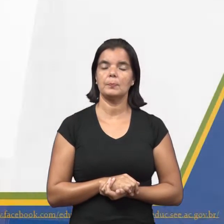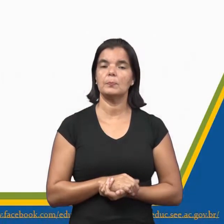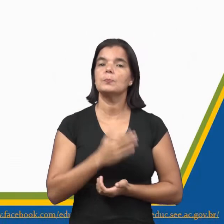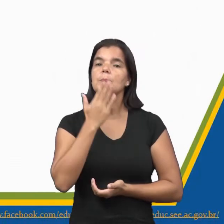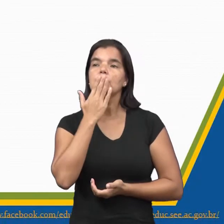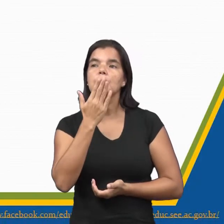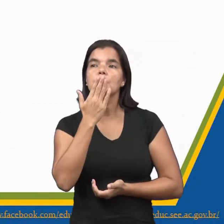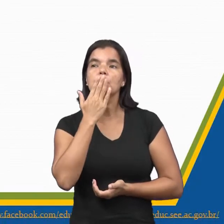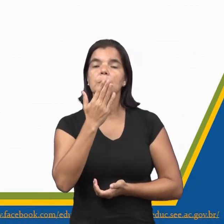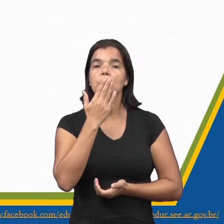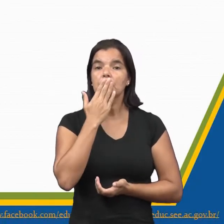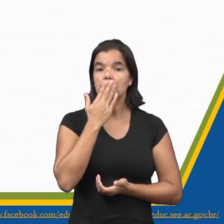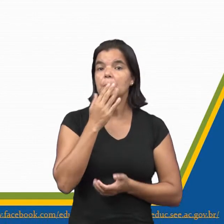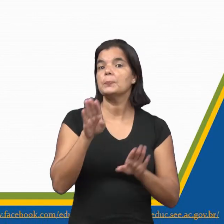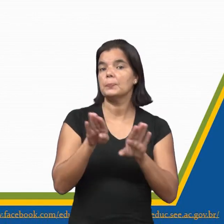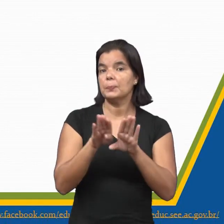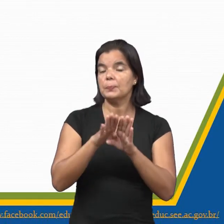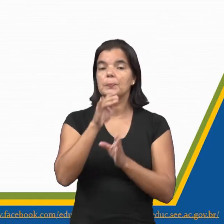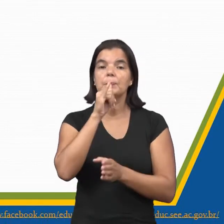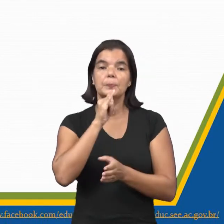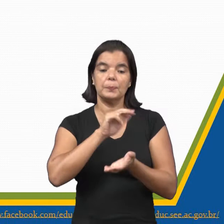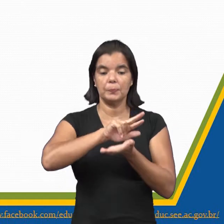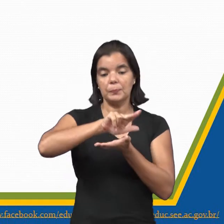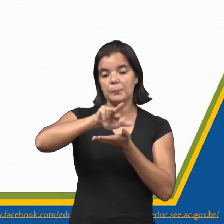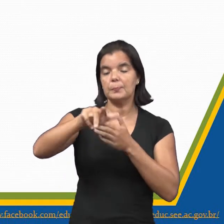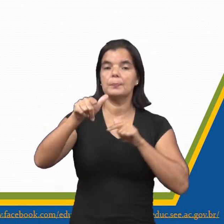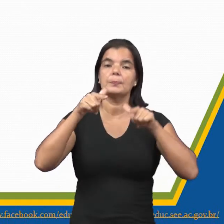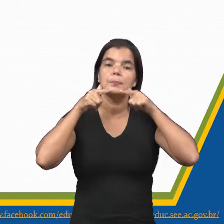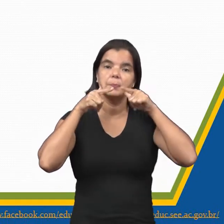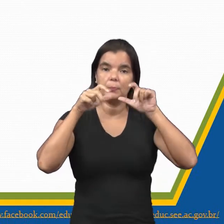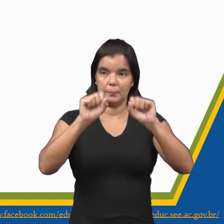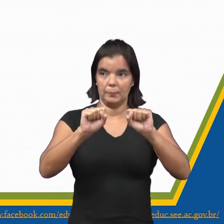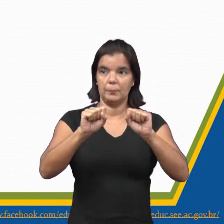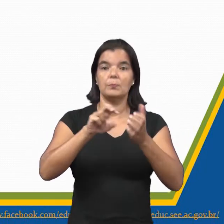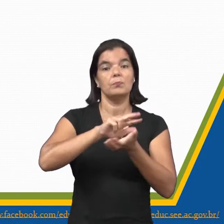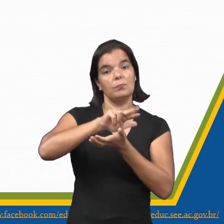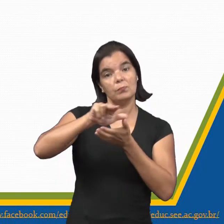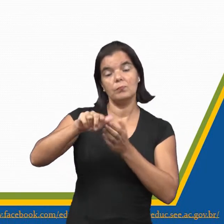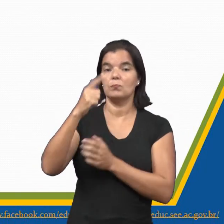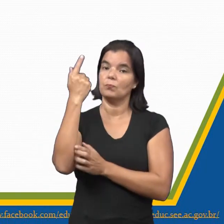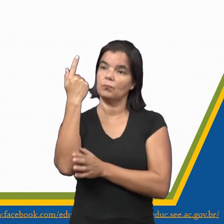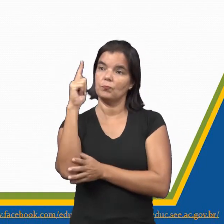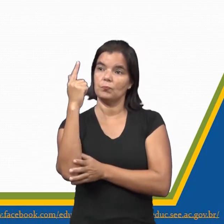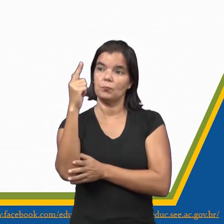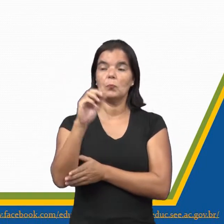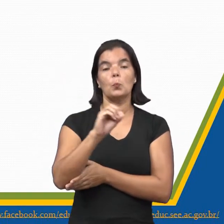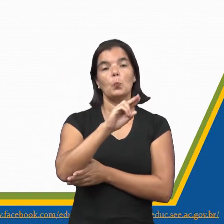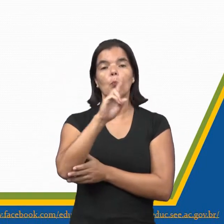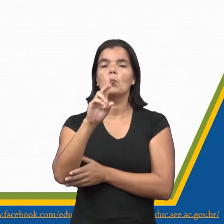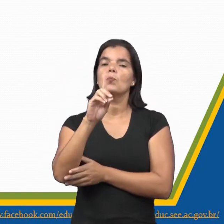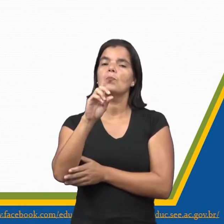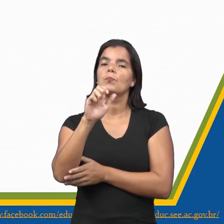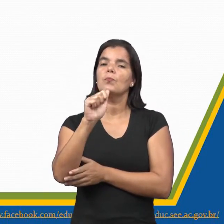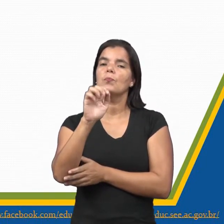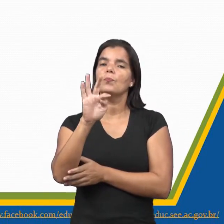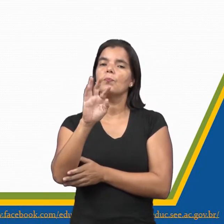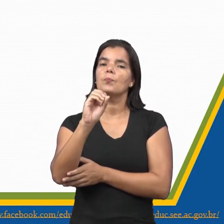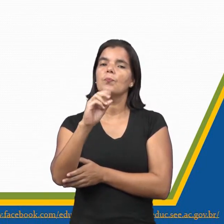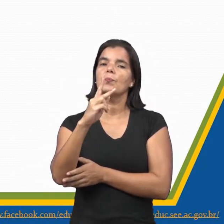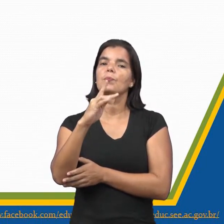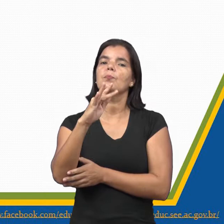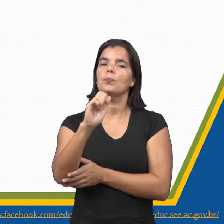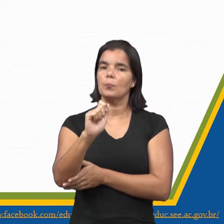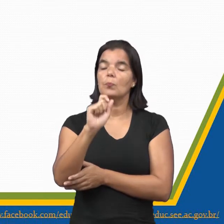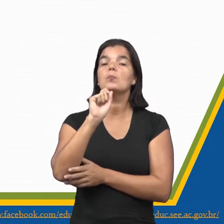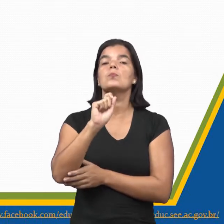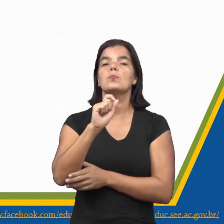Tipos e exemplos de variações linguísticas. Primeiro, variação geográfica ou diatópica. O que é isso? Ela está relacionada